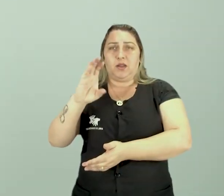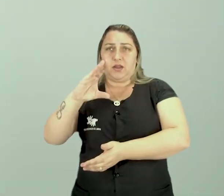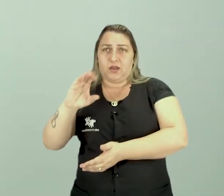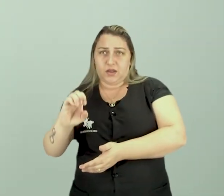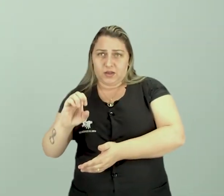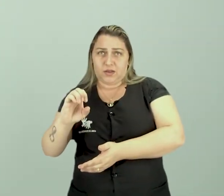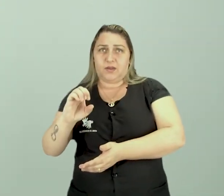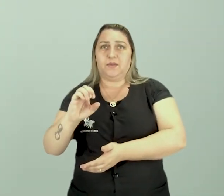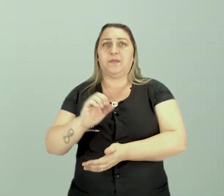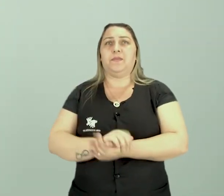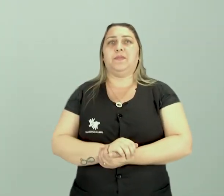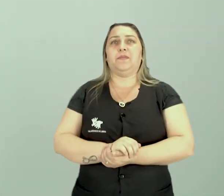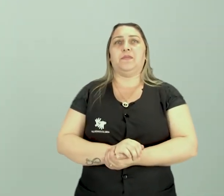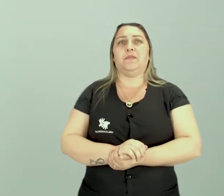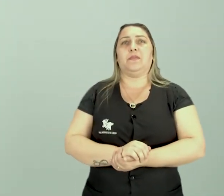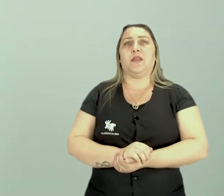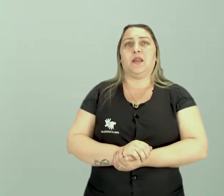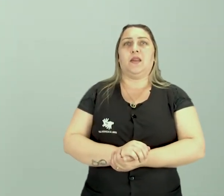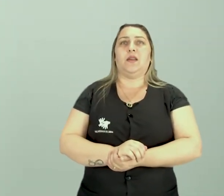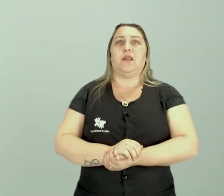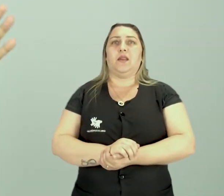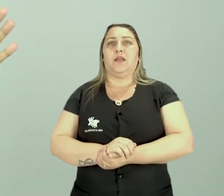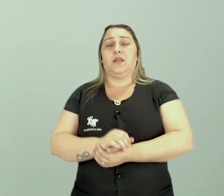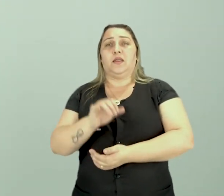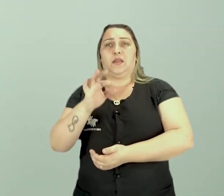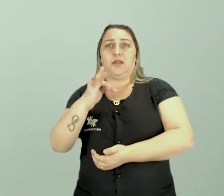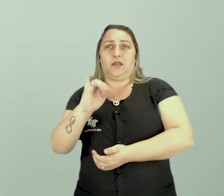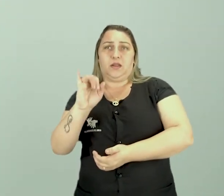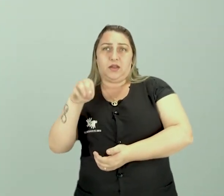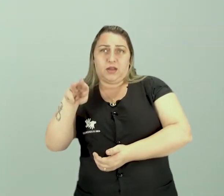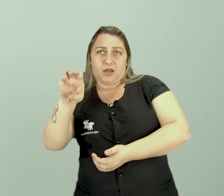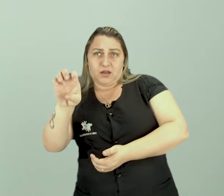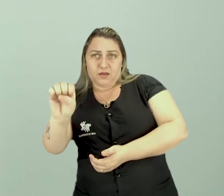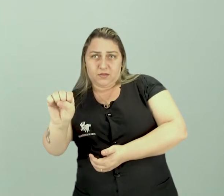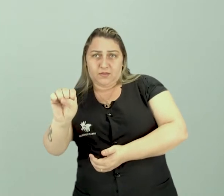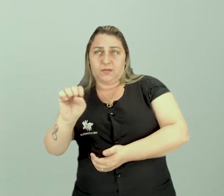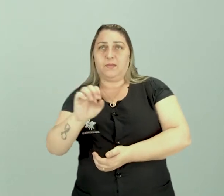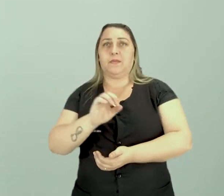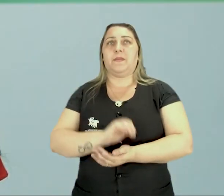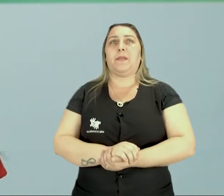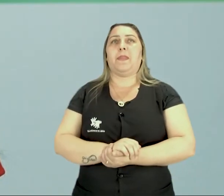vezes, ok? Four times, five times, six times, e aí por diante.